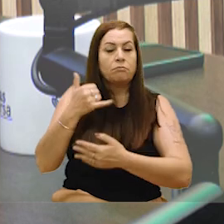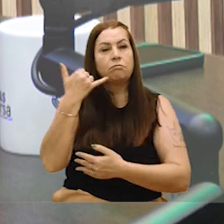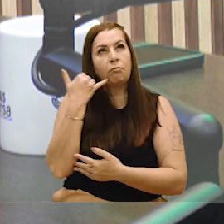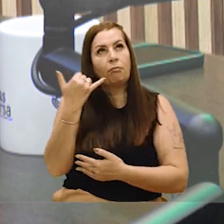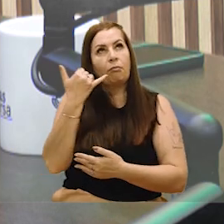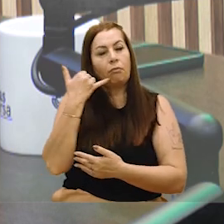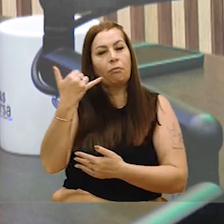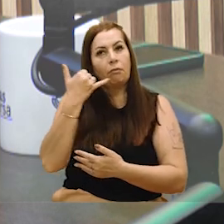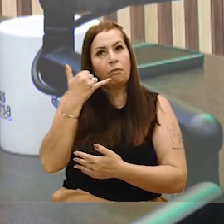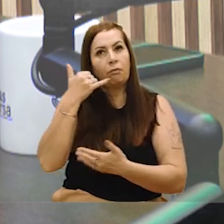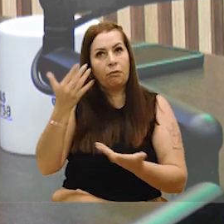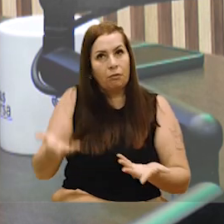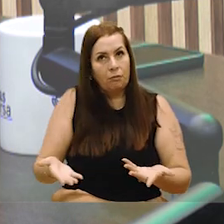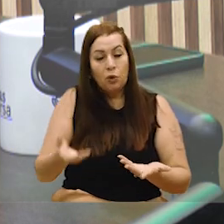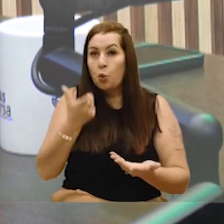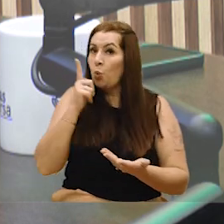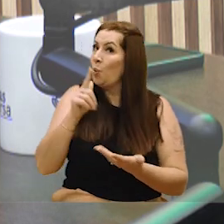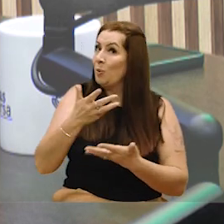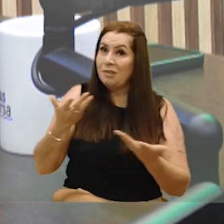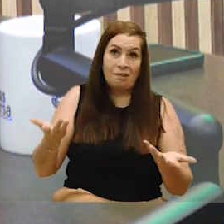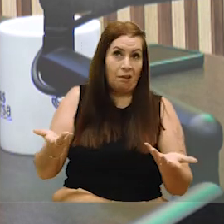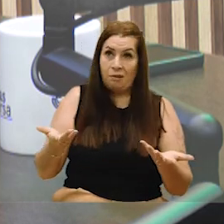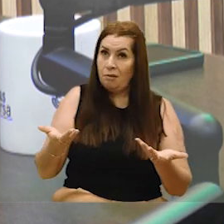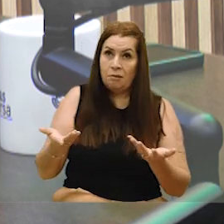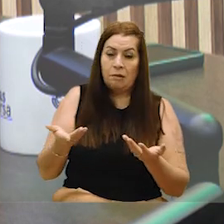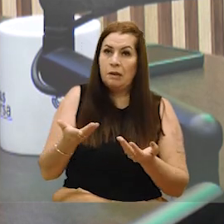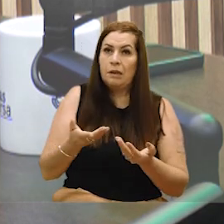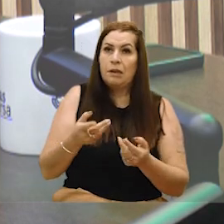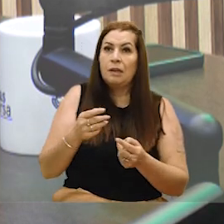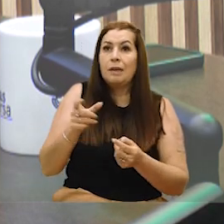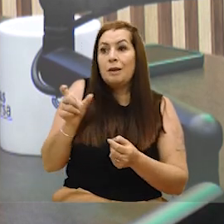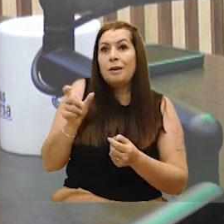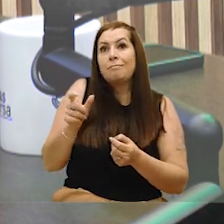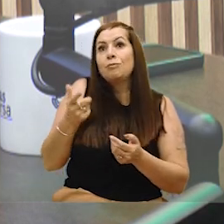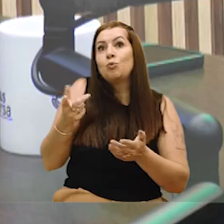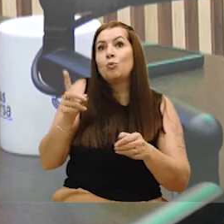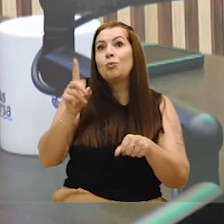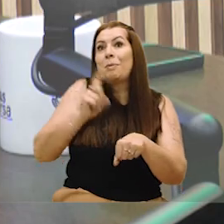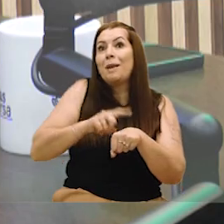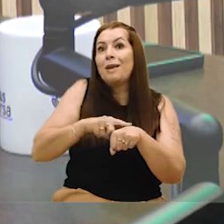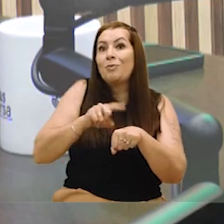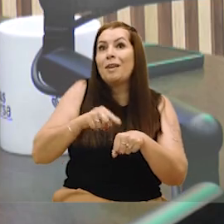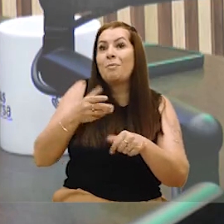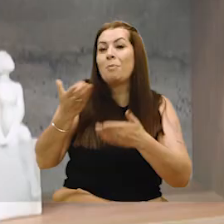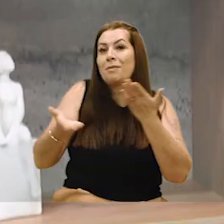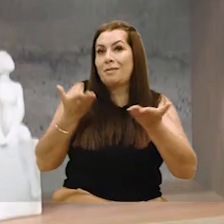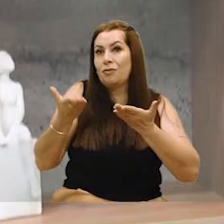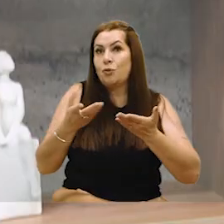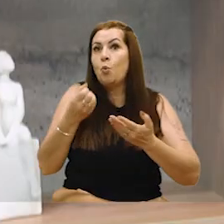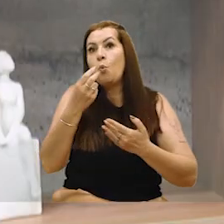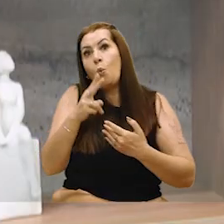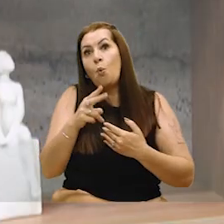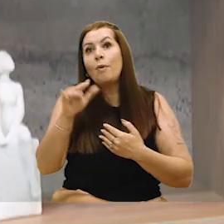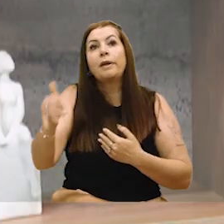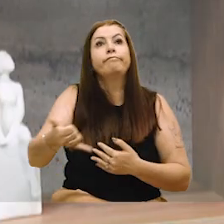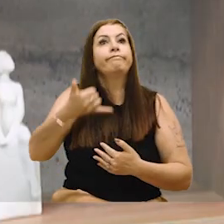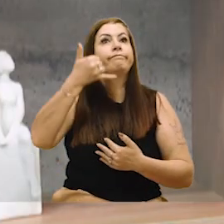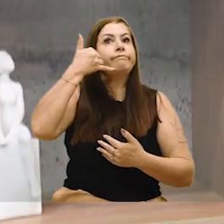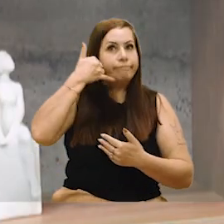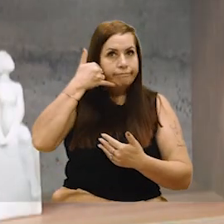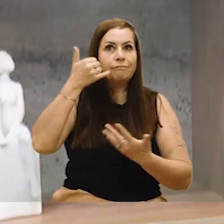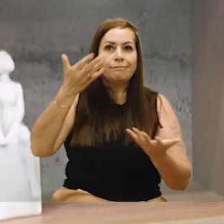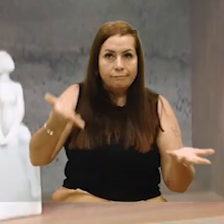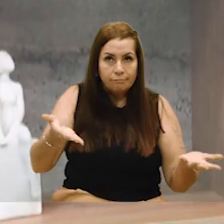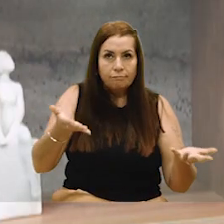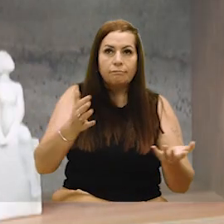ficar pendurado o dia inteiro no telefone e não consegue a ficha para poder ser atendido. Ou Fábio. até quem atenda a ligação. Ou até quem